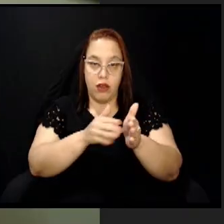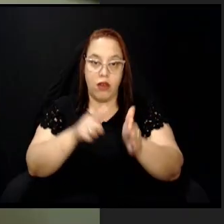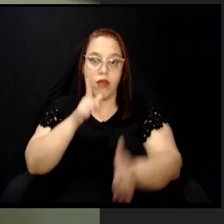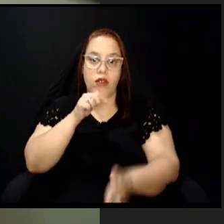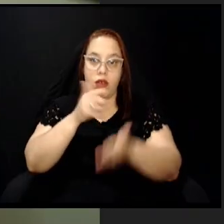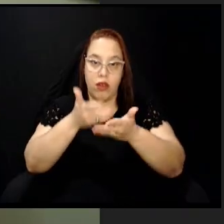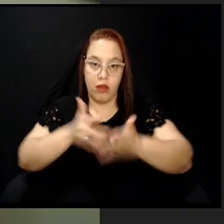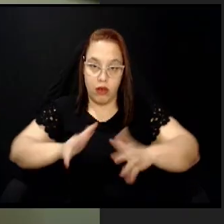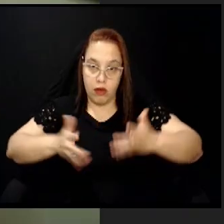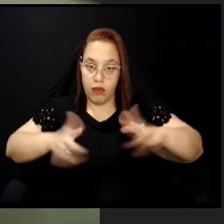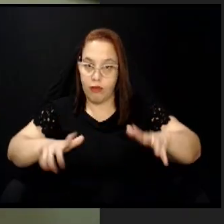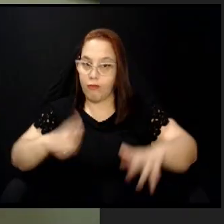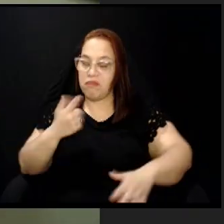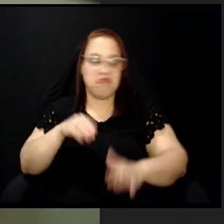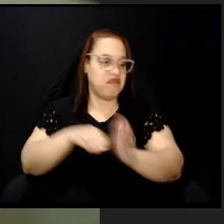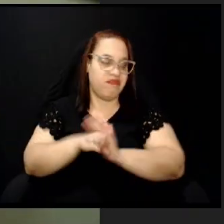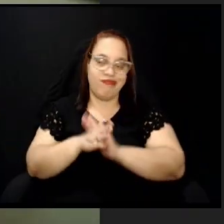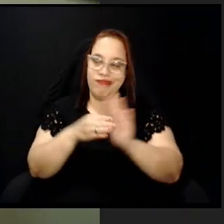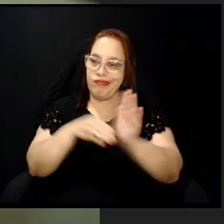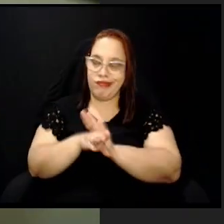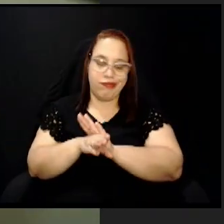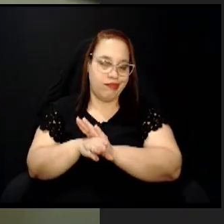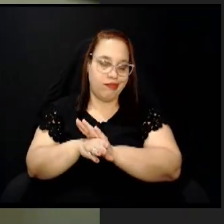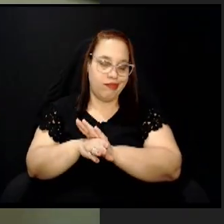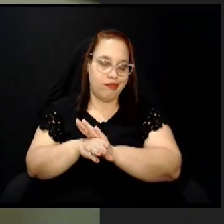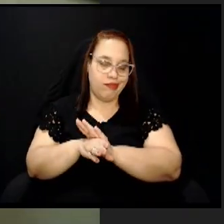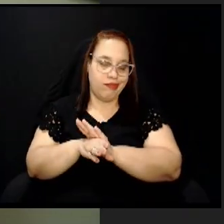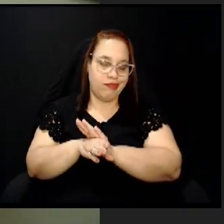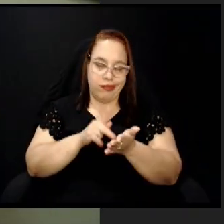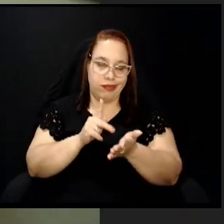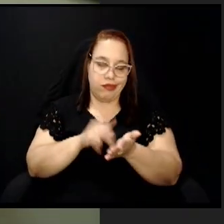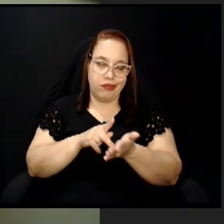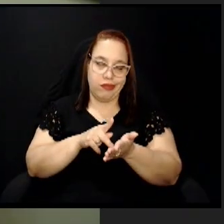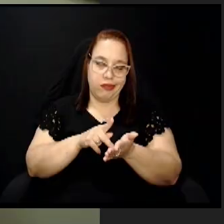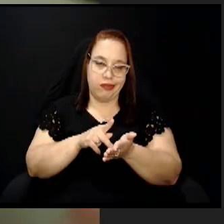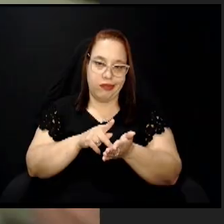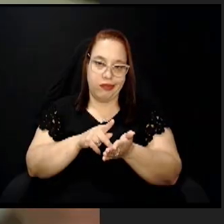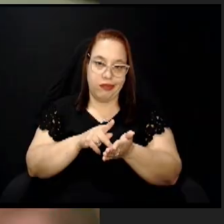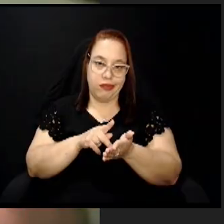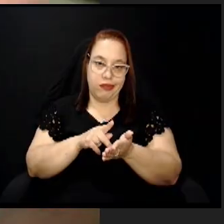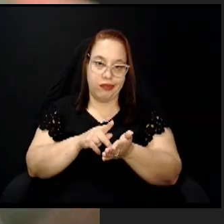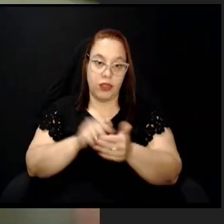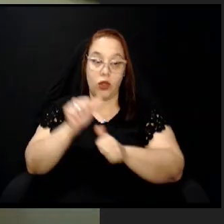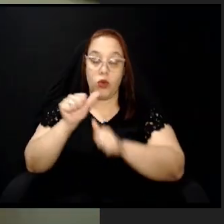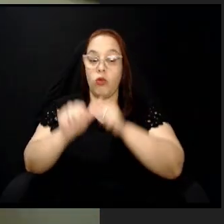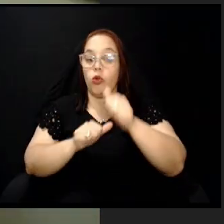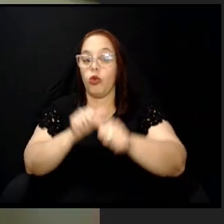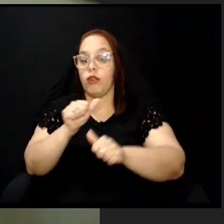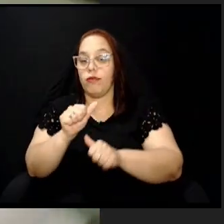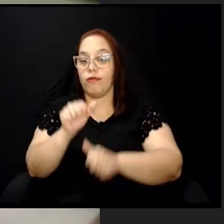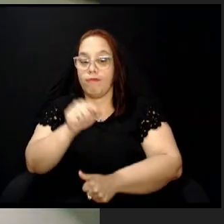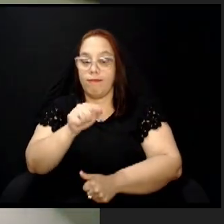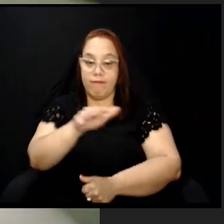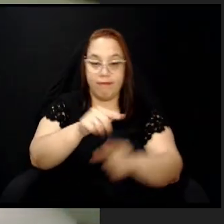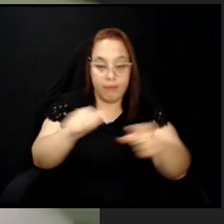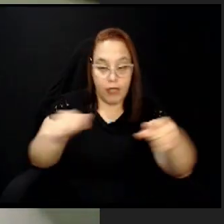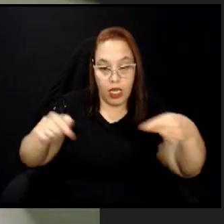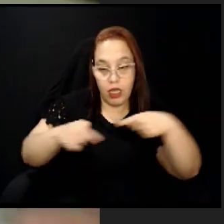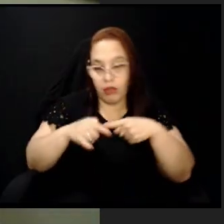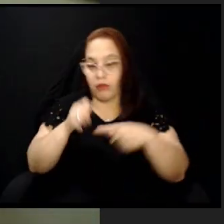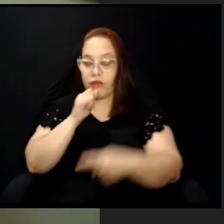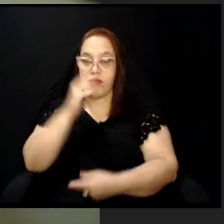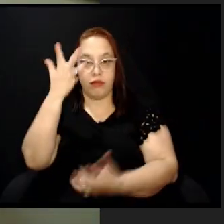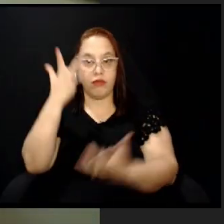litoral que eles não estão acostumados e que realmente aí não é por conta de mudanças, mas que aquela área, por exemplo,